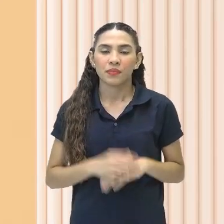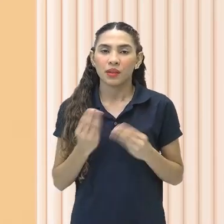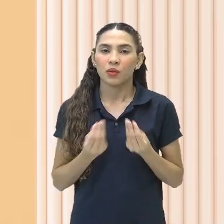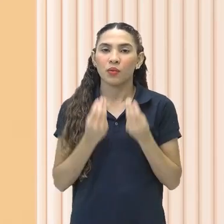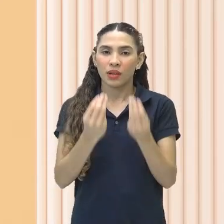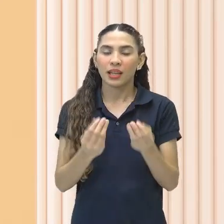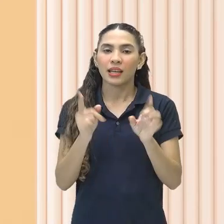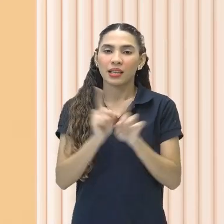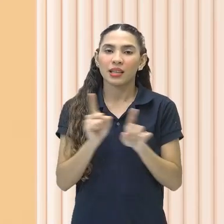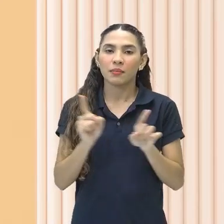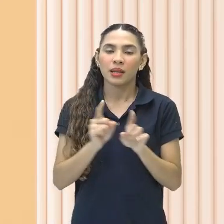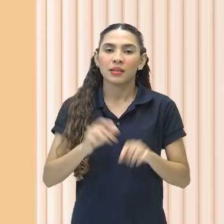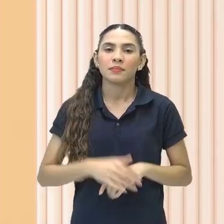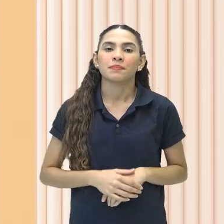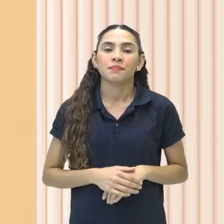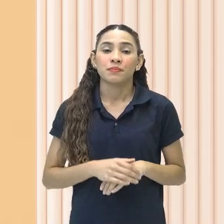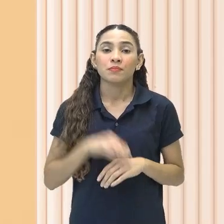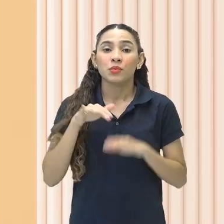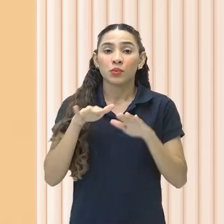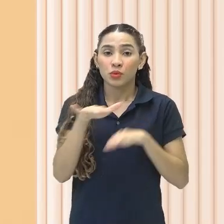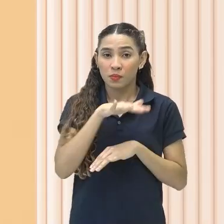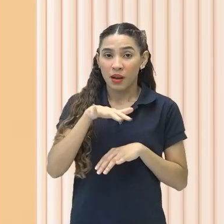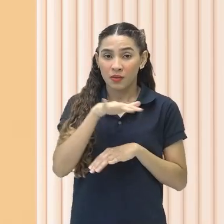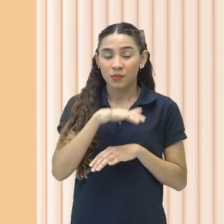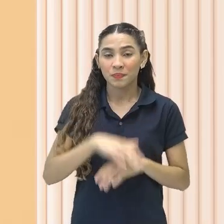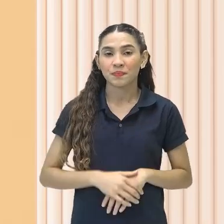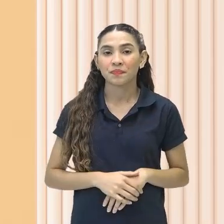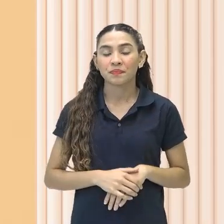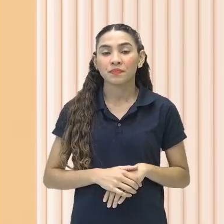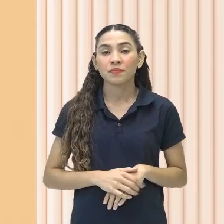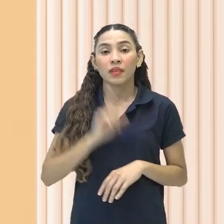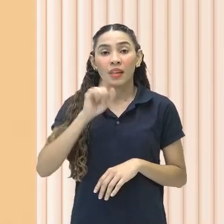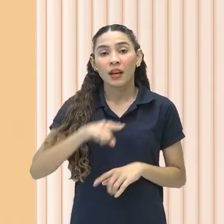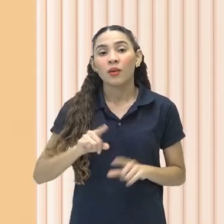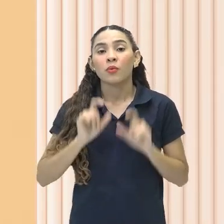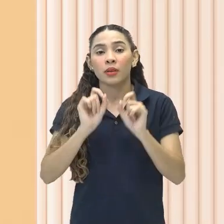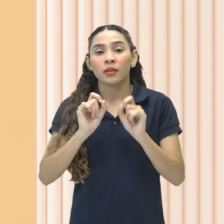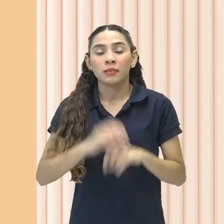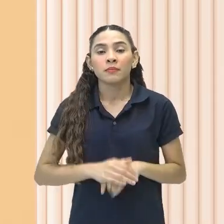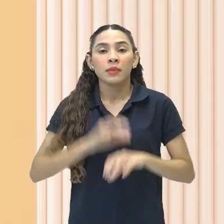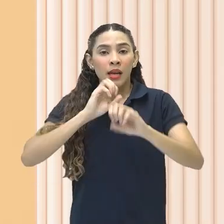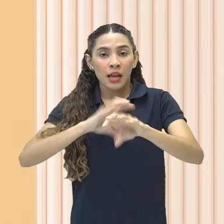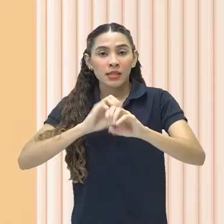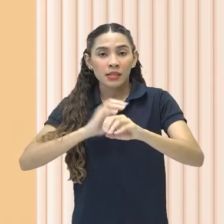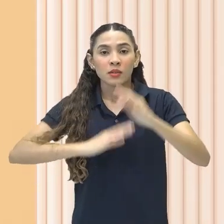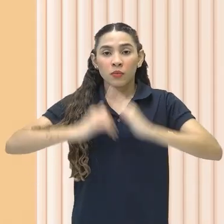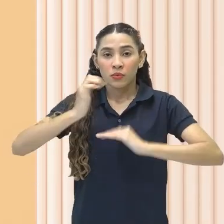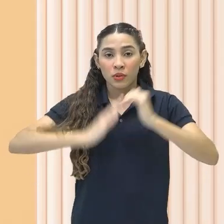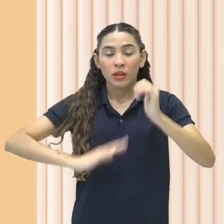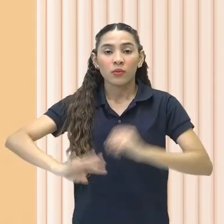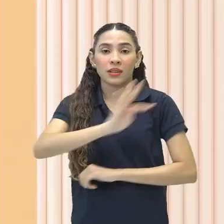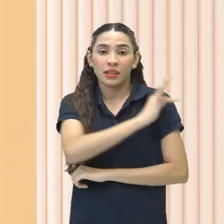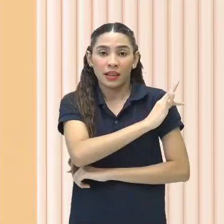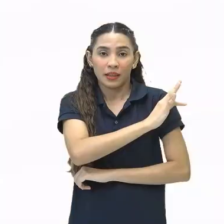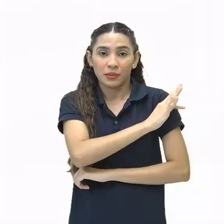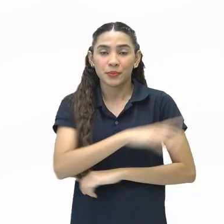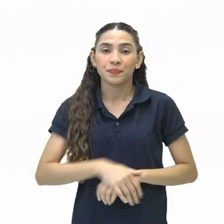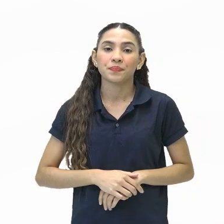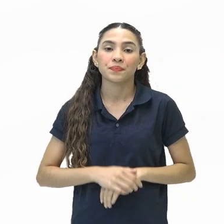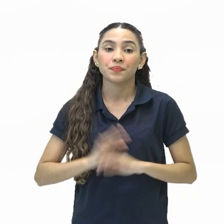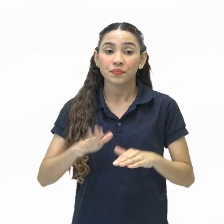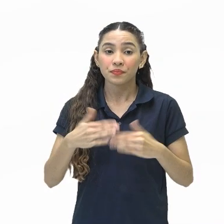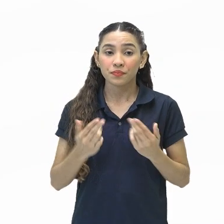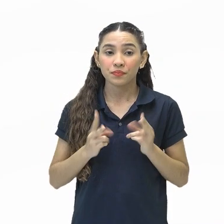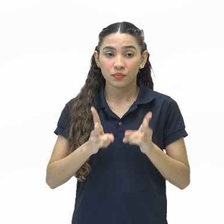é ofertada nesses espaços aí. Isso nós chamamos de educação profissional técnica. Então